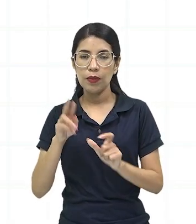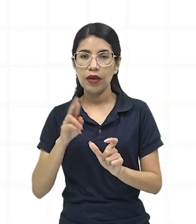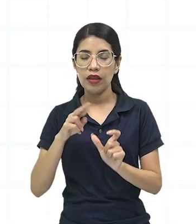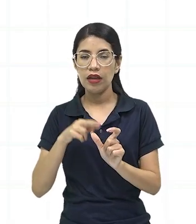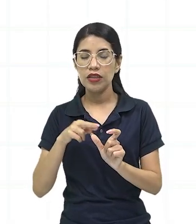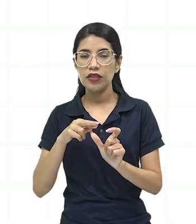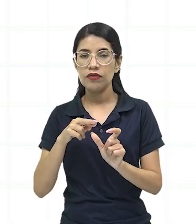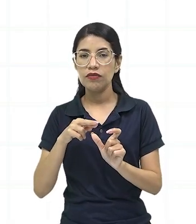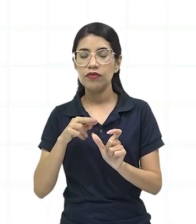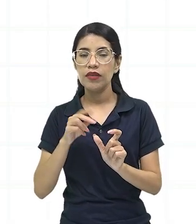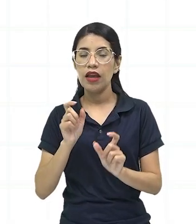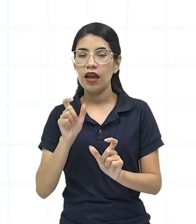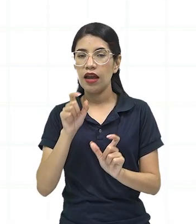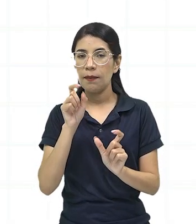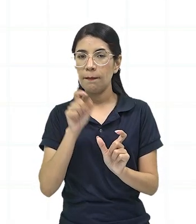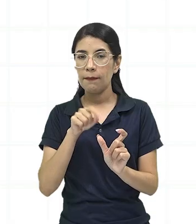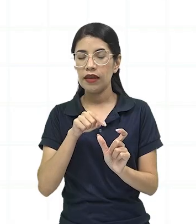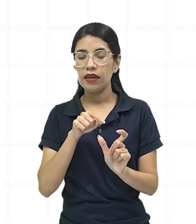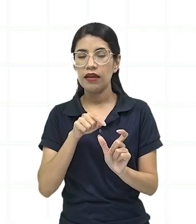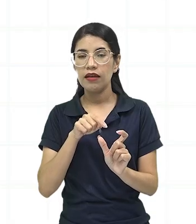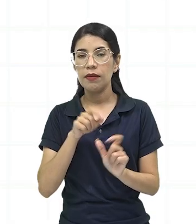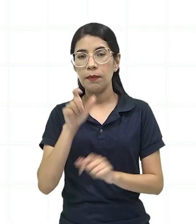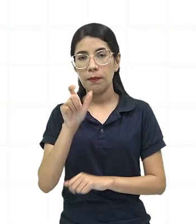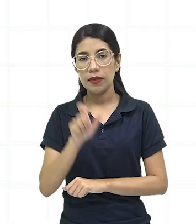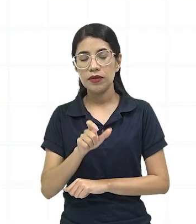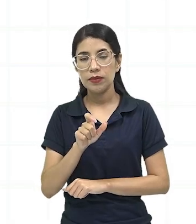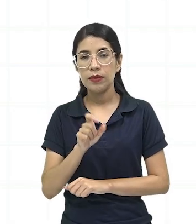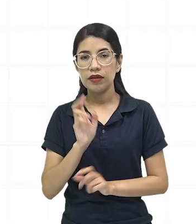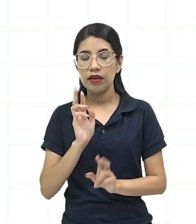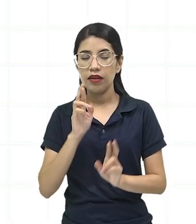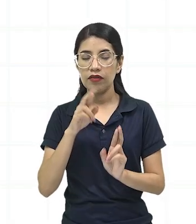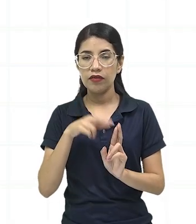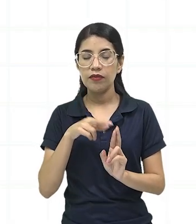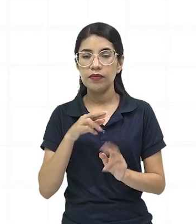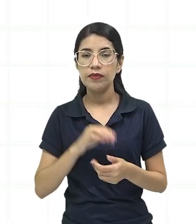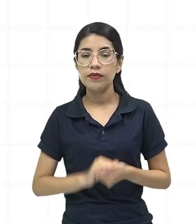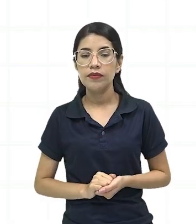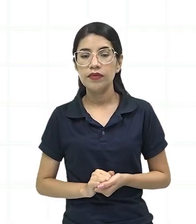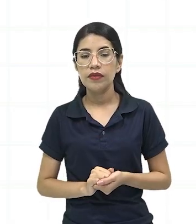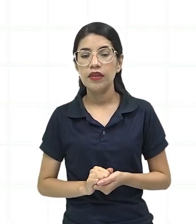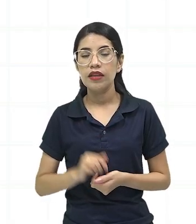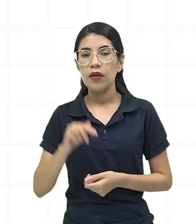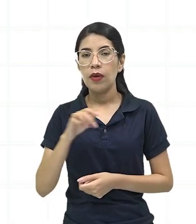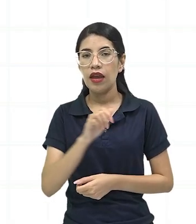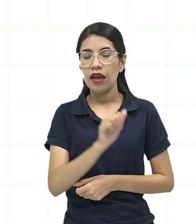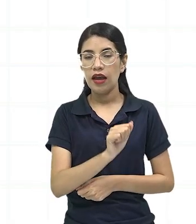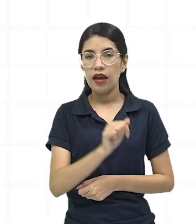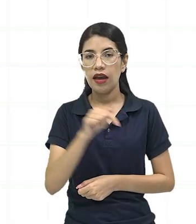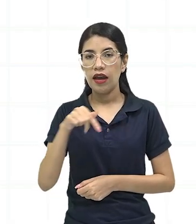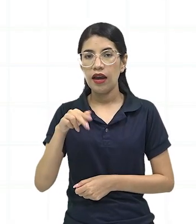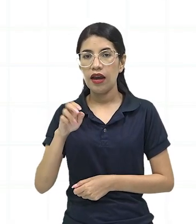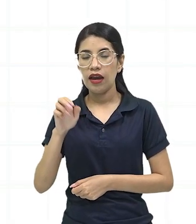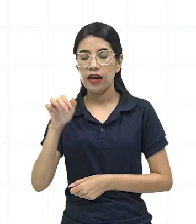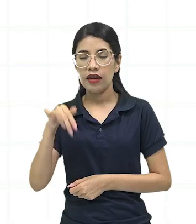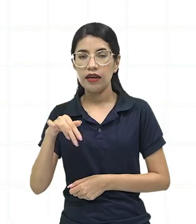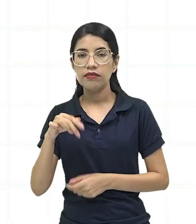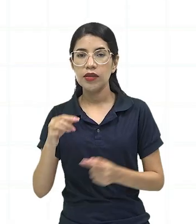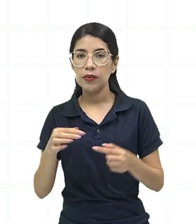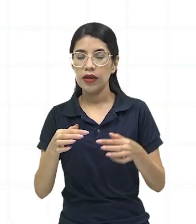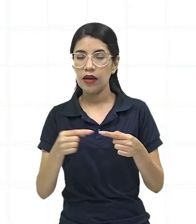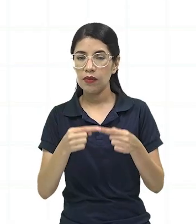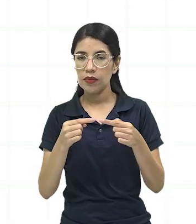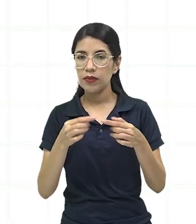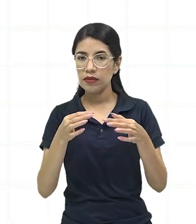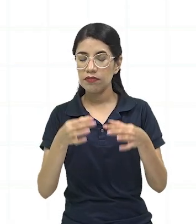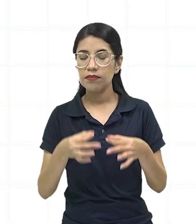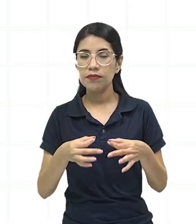uma pessoa. Médico não é uma pessoa, né? Então, vejam que está compondo certinho ali. Então,